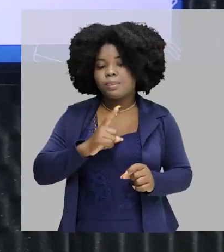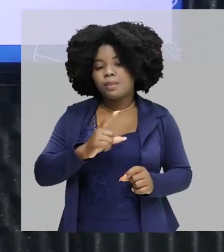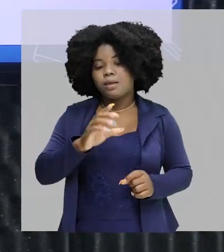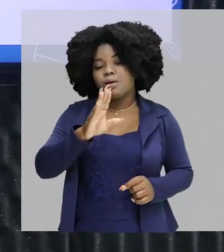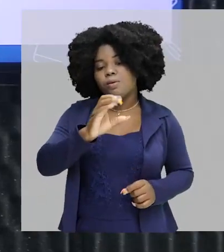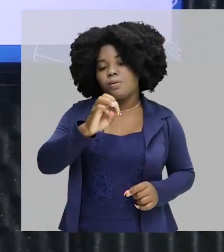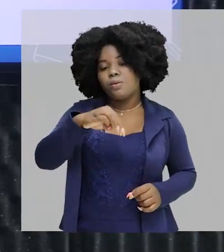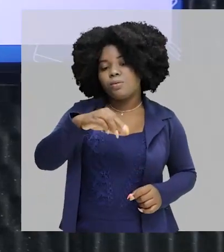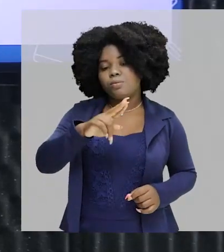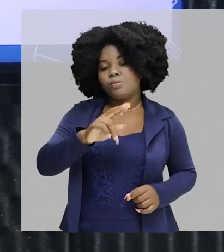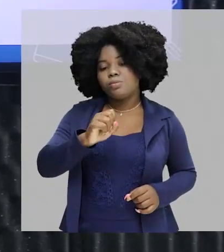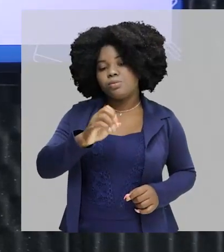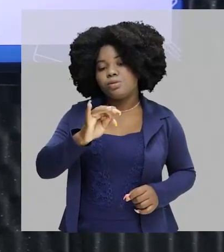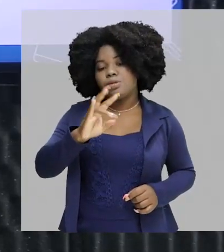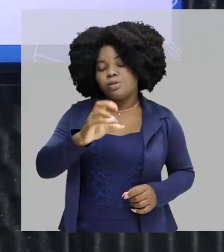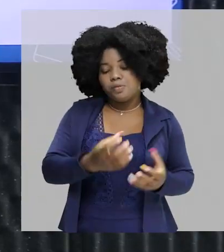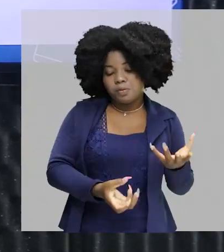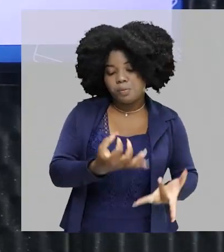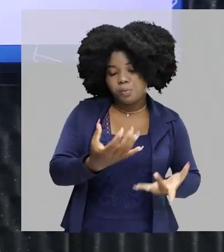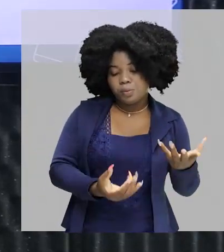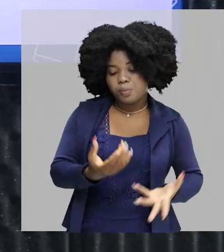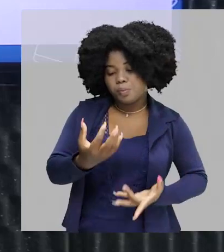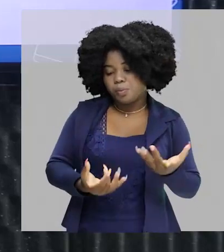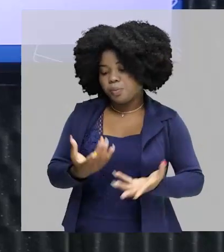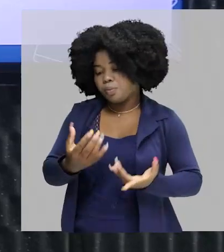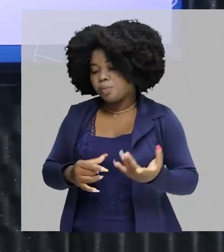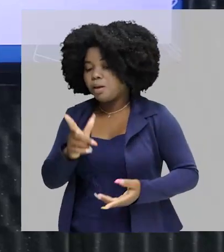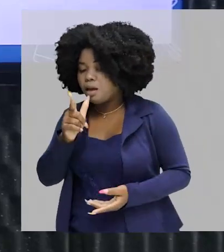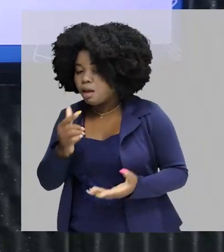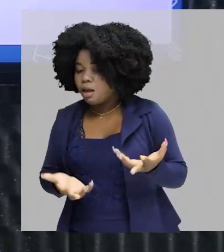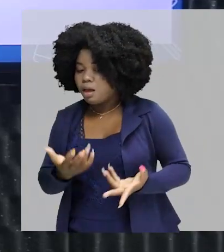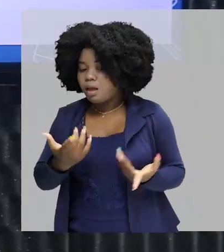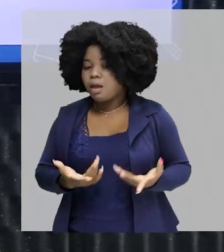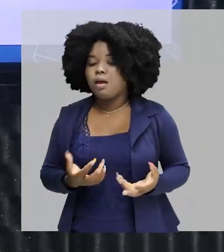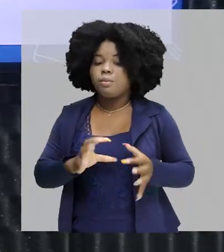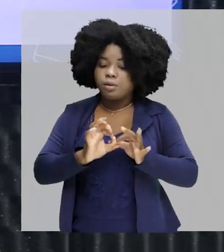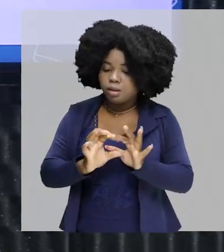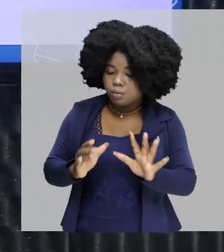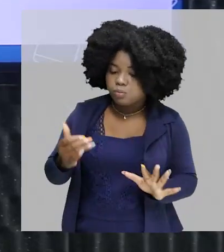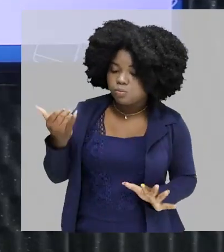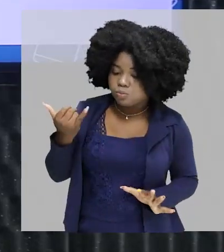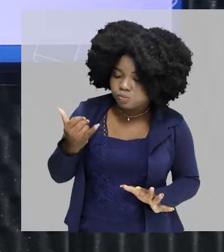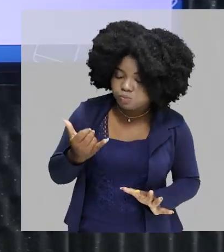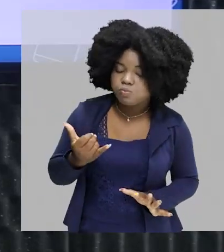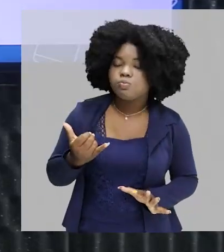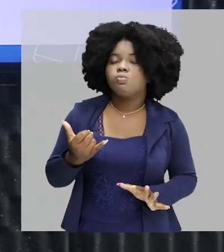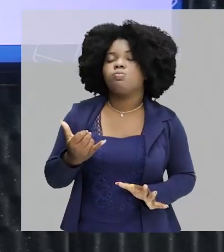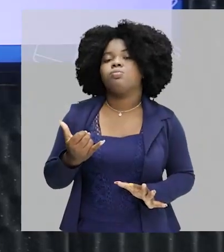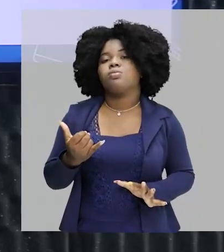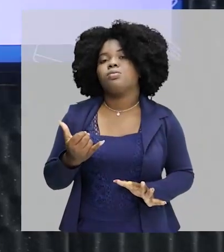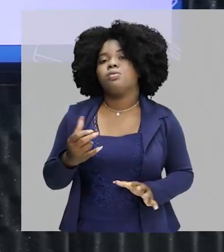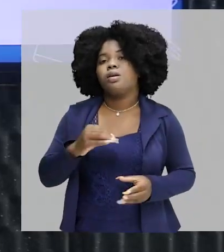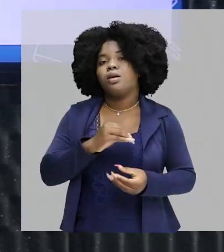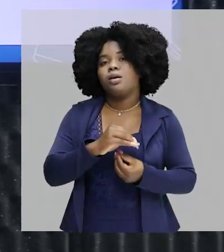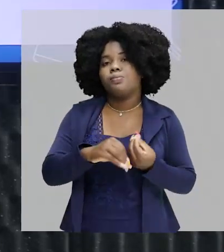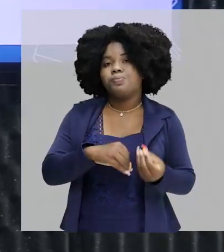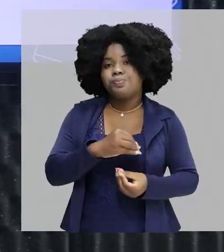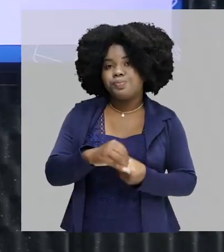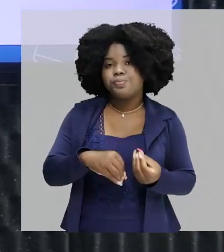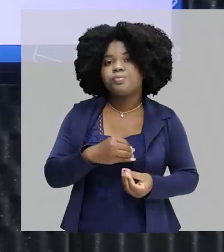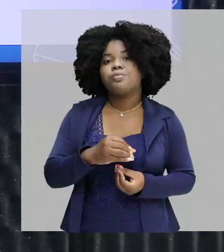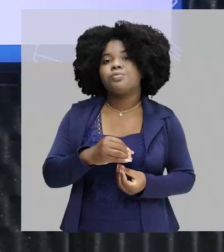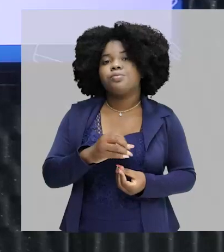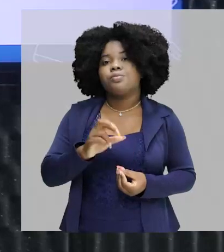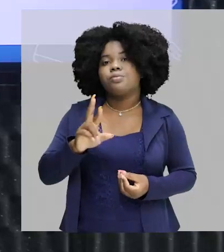combustível aquecendo a água. Por quê? Porque vai estar liberando energia, certo? A substância radioativa,